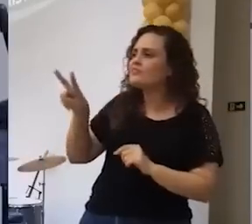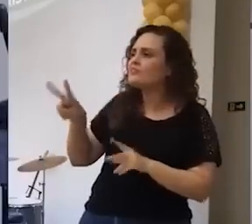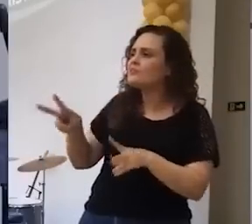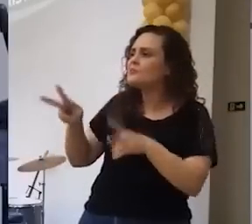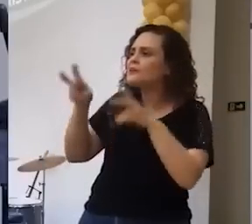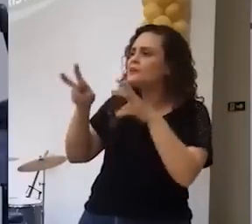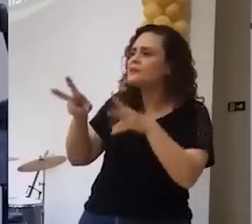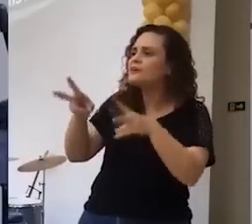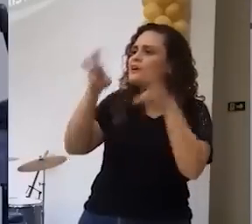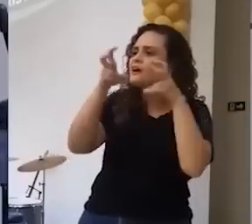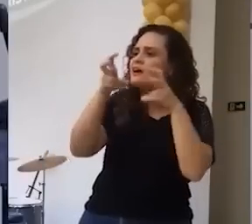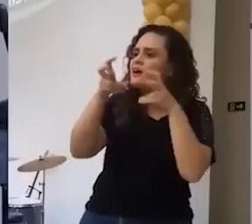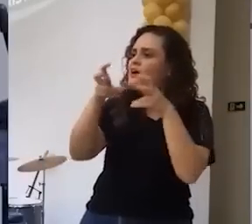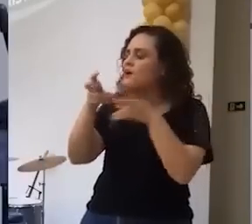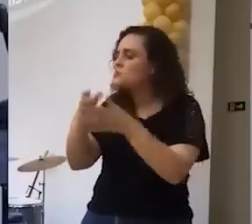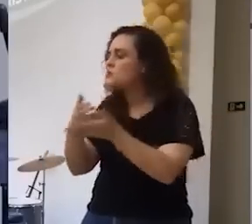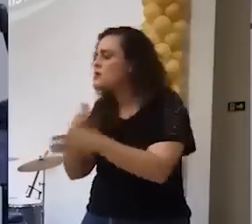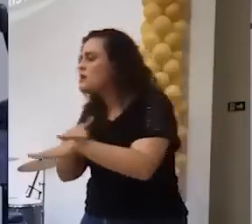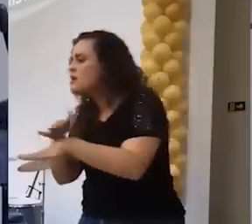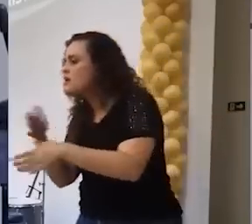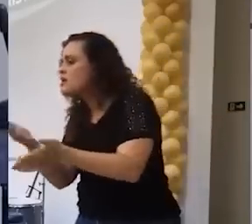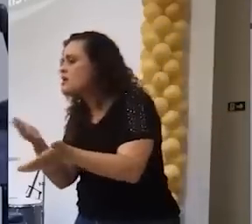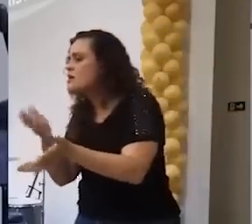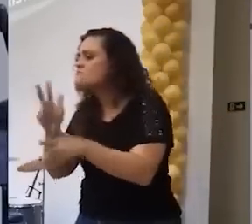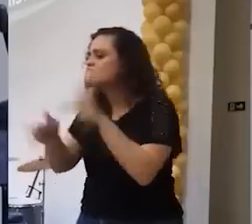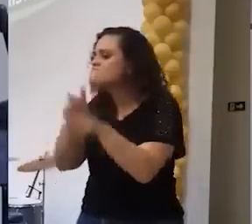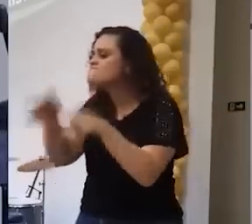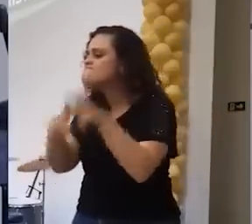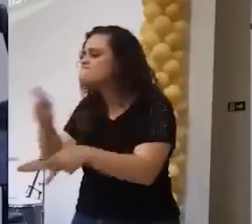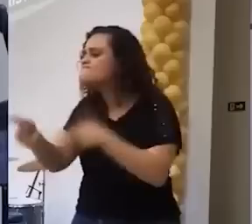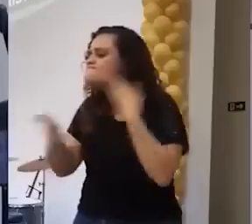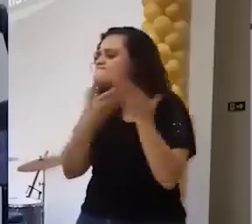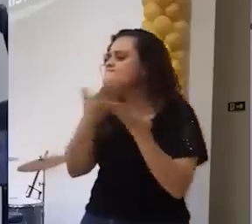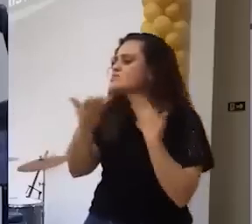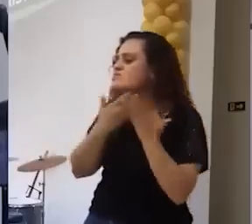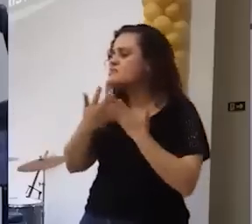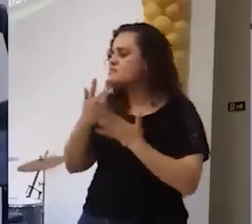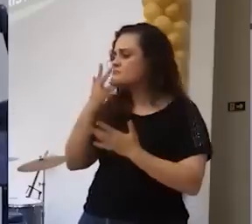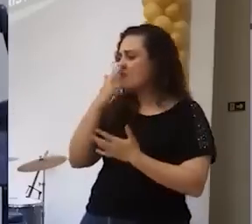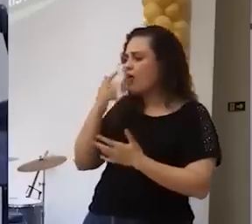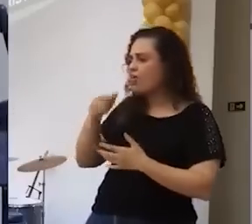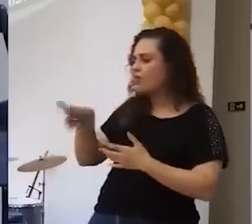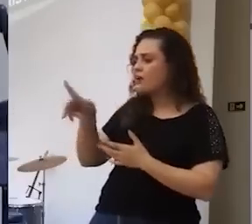Basta você conversar com algumas pessoas. Parece que é uma aura de tristeza.